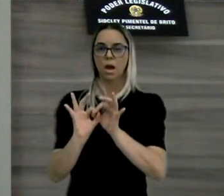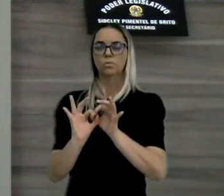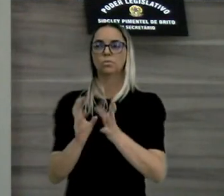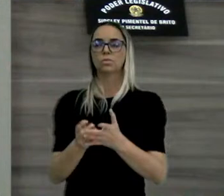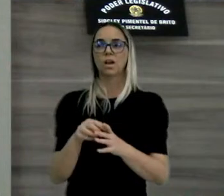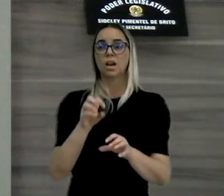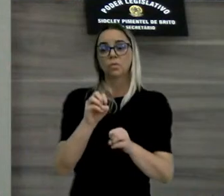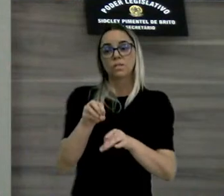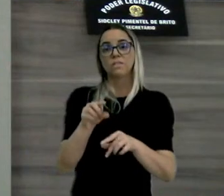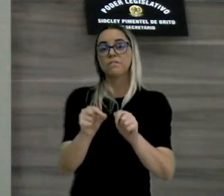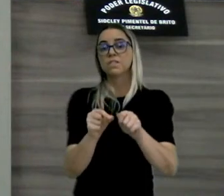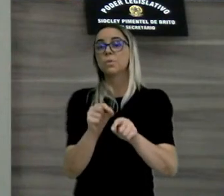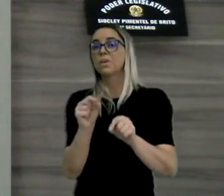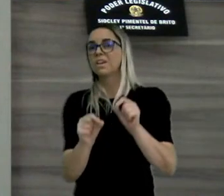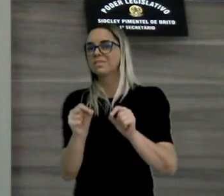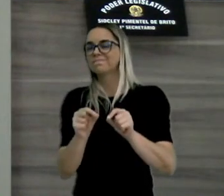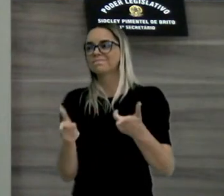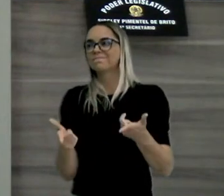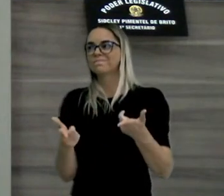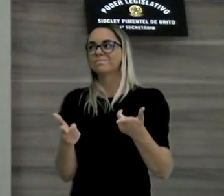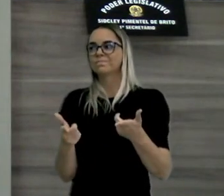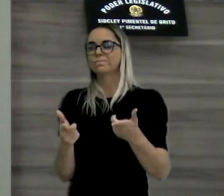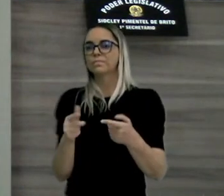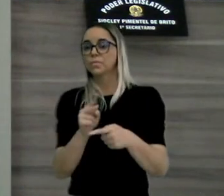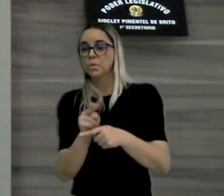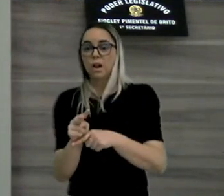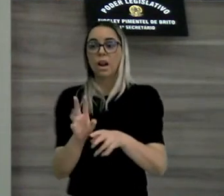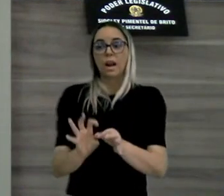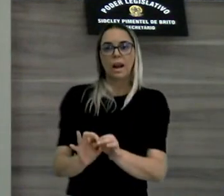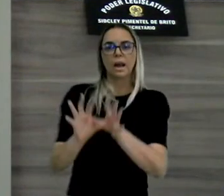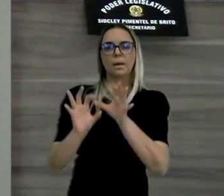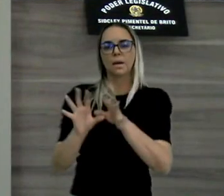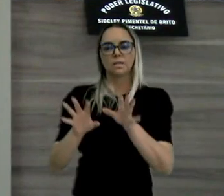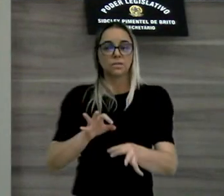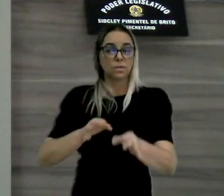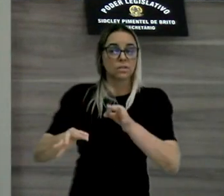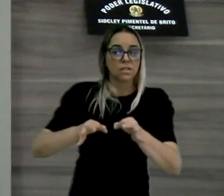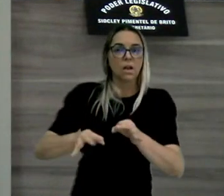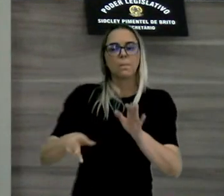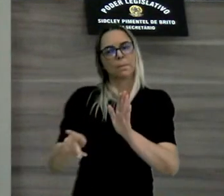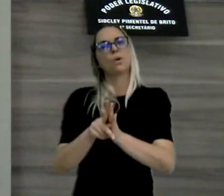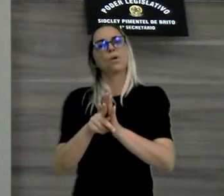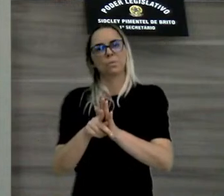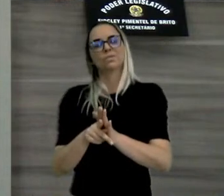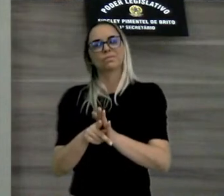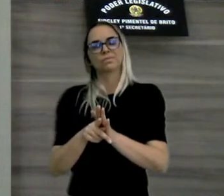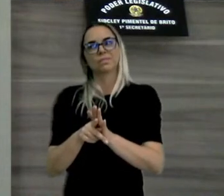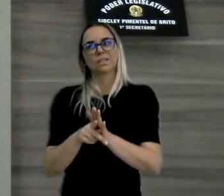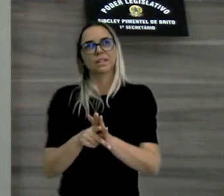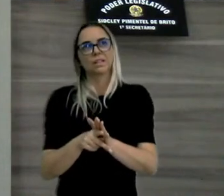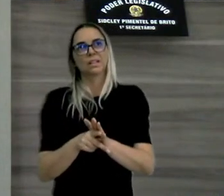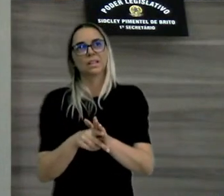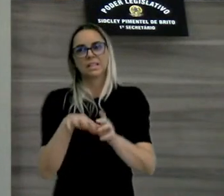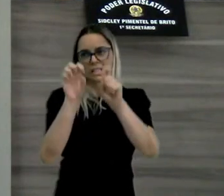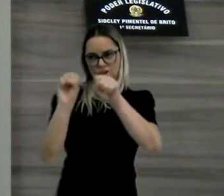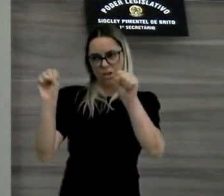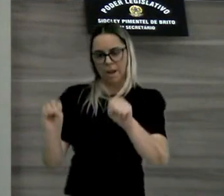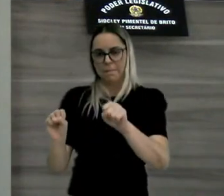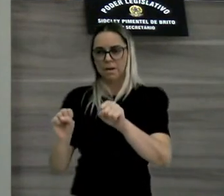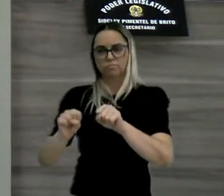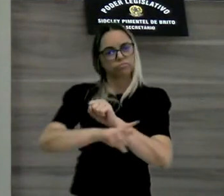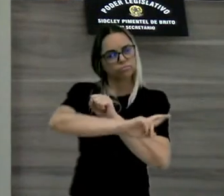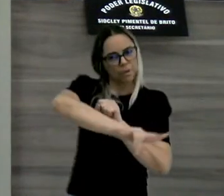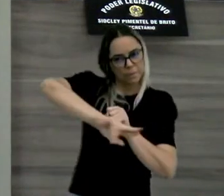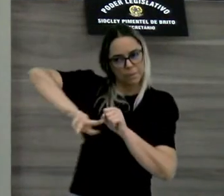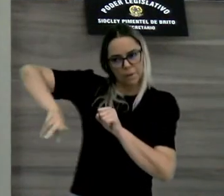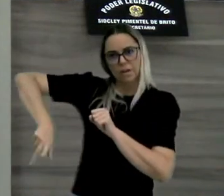educação restando resguardada a liberdade de organização específica inerente a cada sistema de ensino no